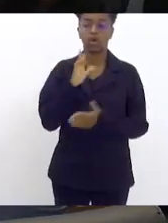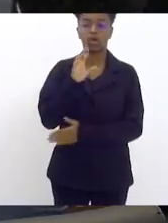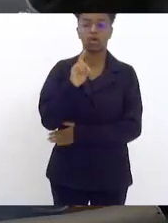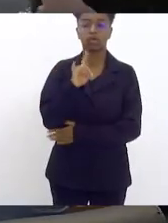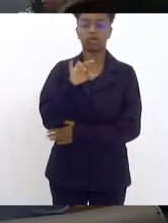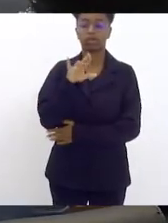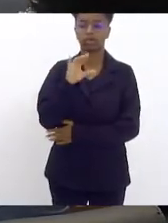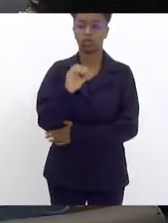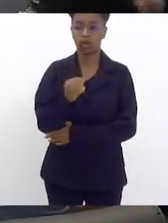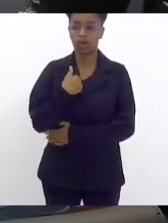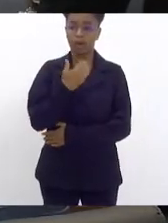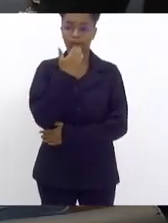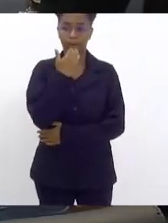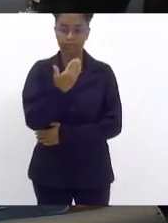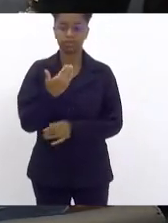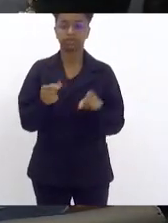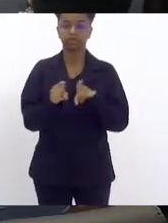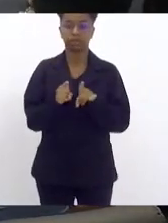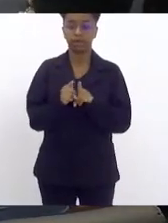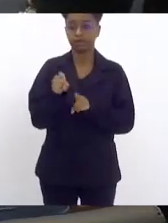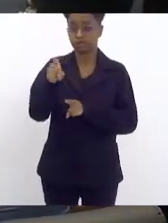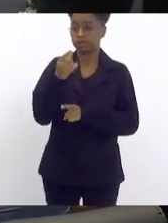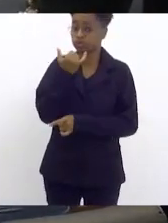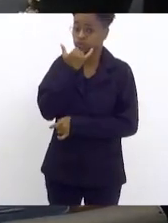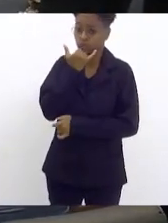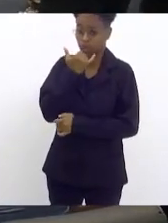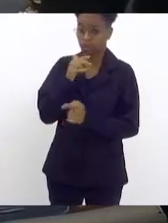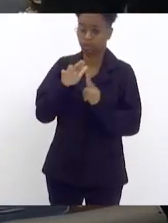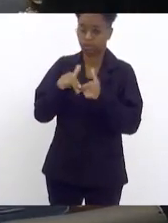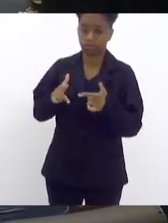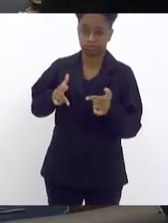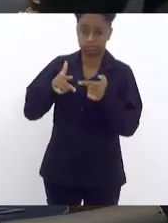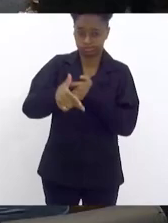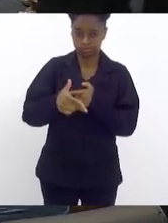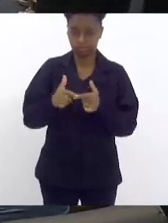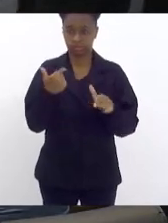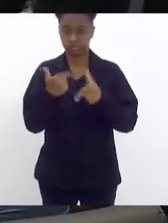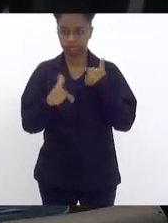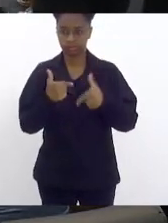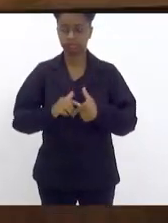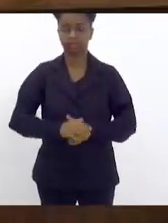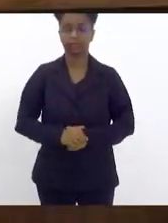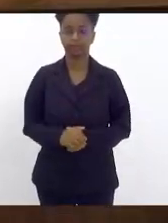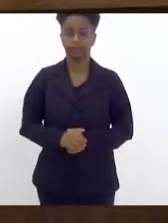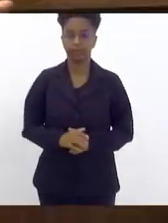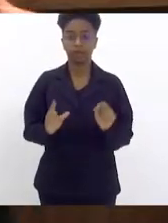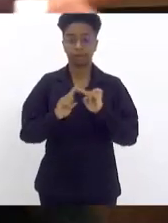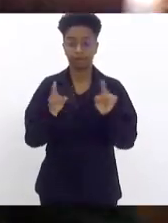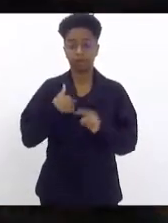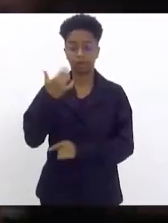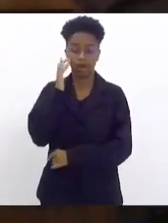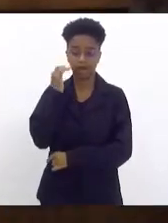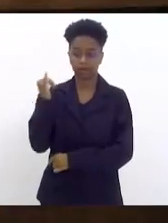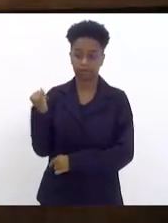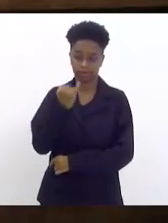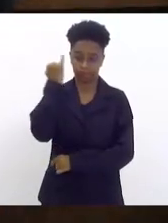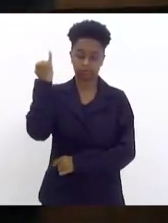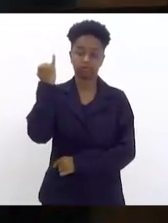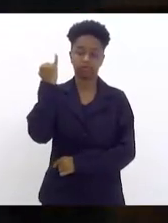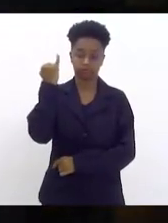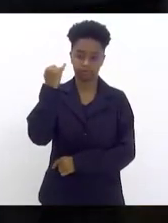pedindo as coisas da vossa excelência pela interrupção do dos trabalhos mas considero pertinente sobretudo